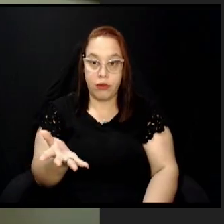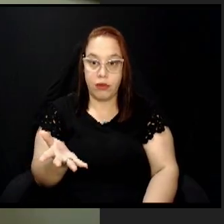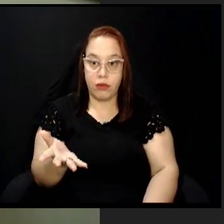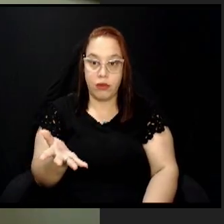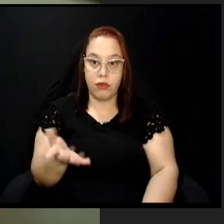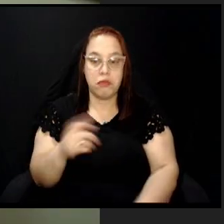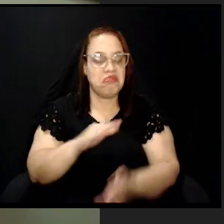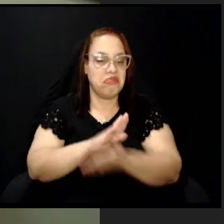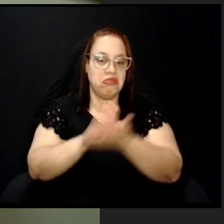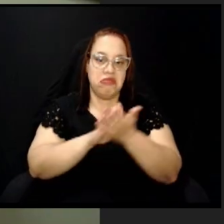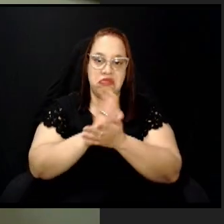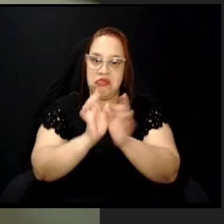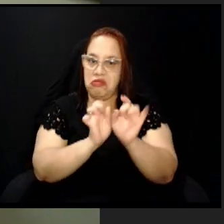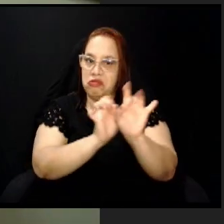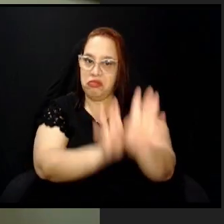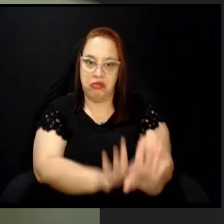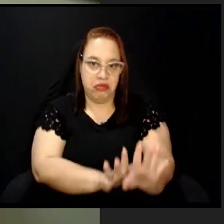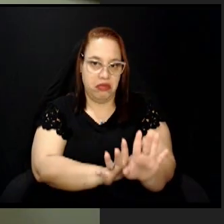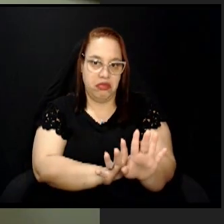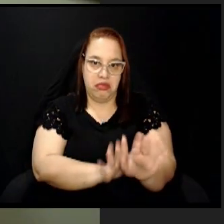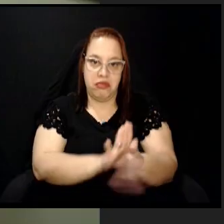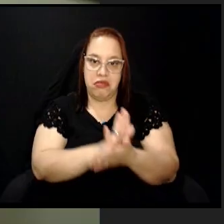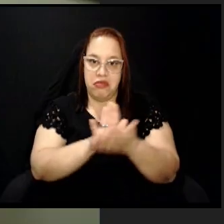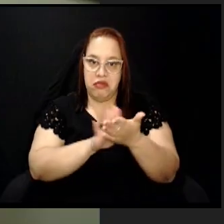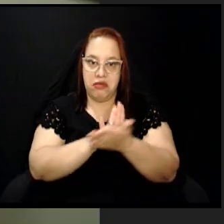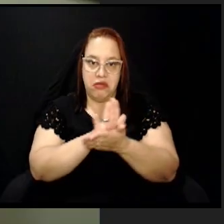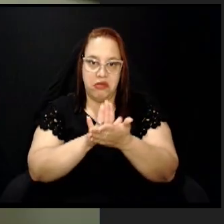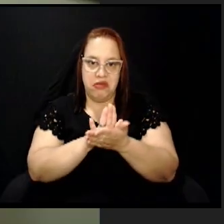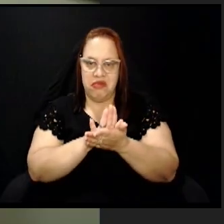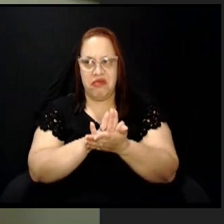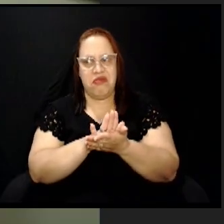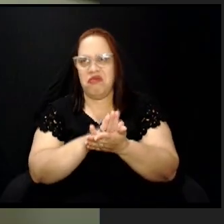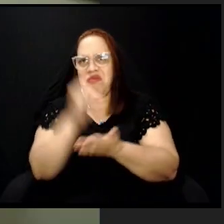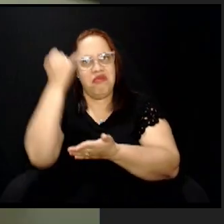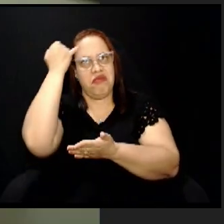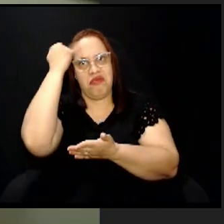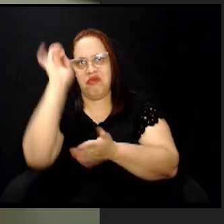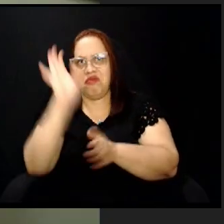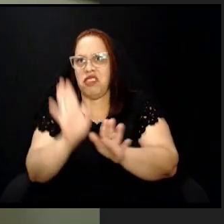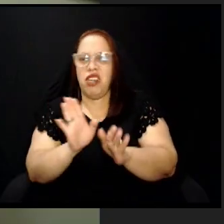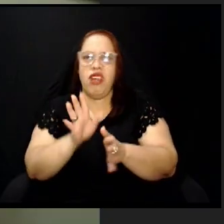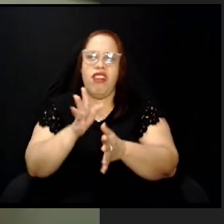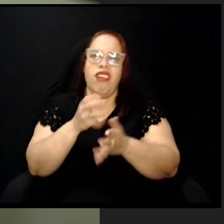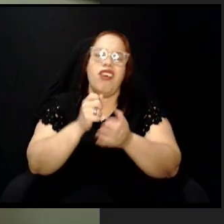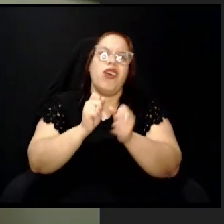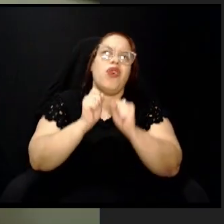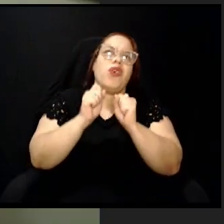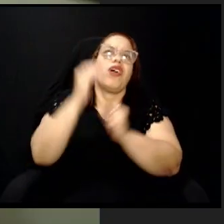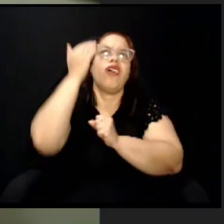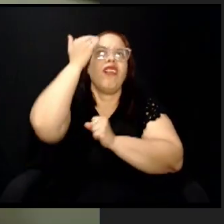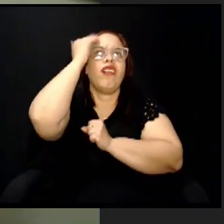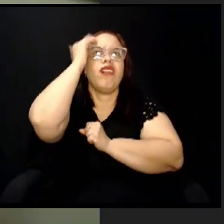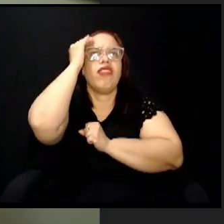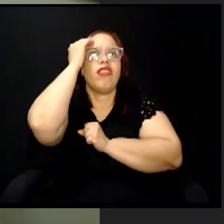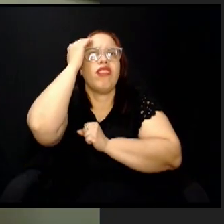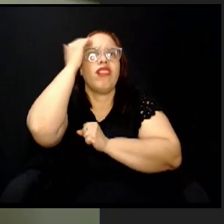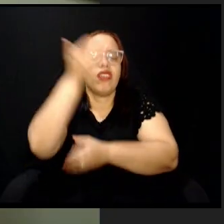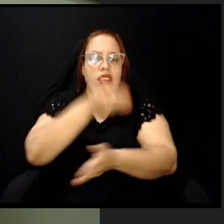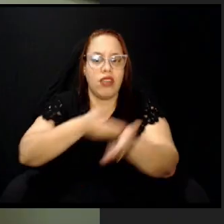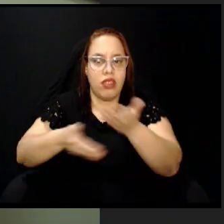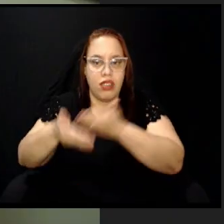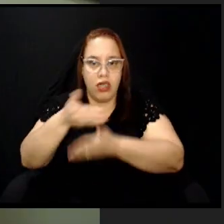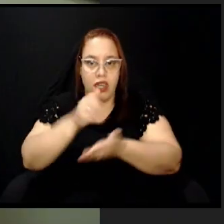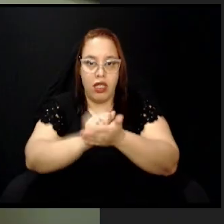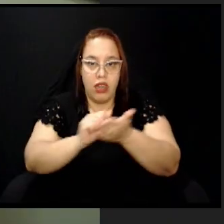mas nada é descartado, tá? Nenhuma hipótese é descartada. O que eles entendem como interação com a